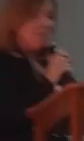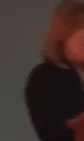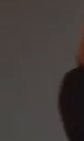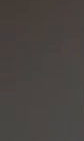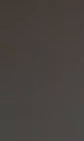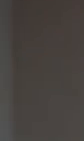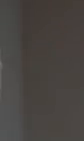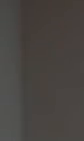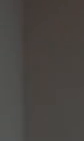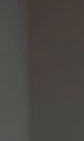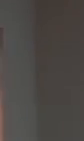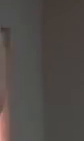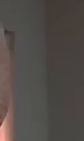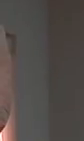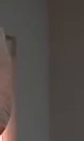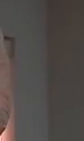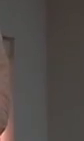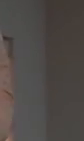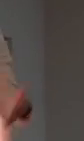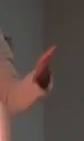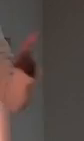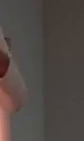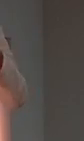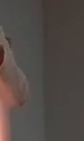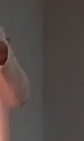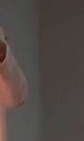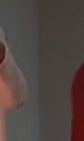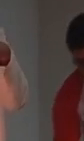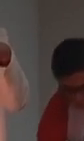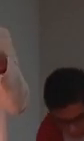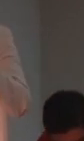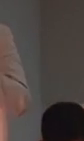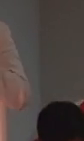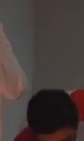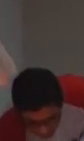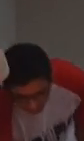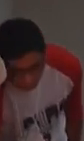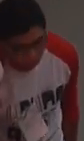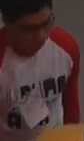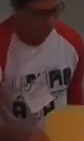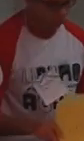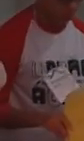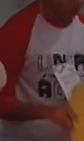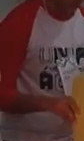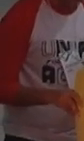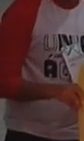Bem, agora nós sortearemos um outro tema.